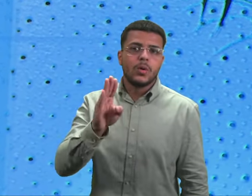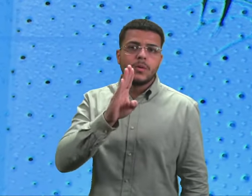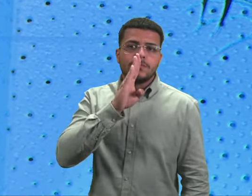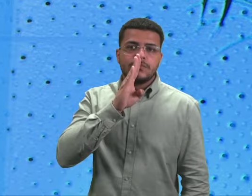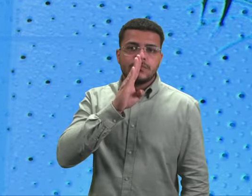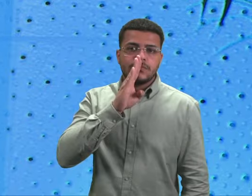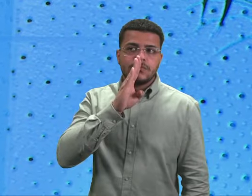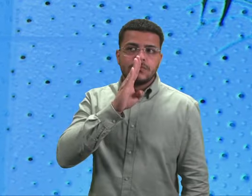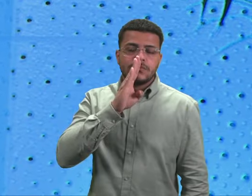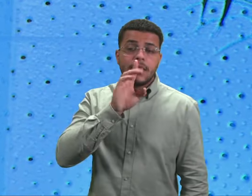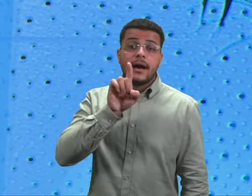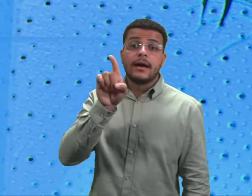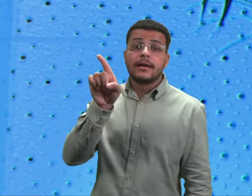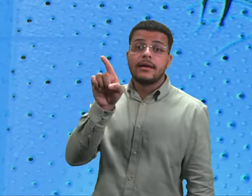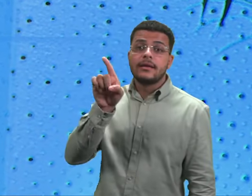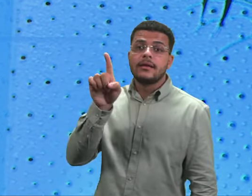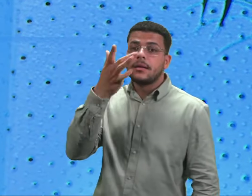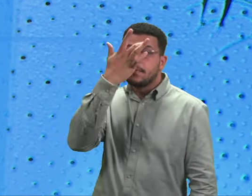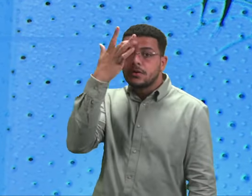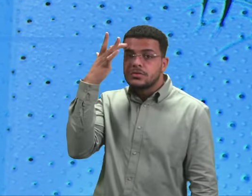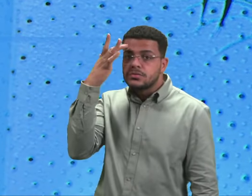aqueles que traem a Jesus.